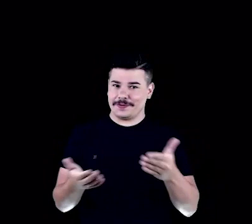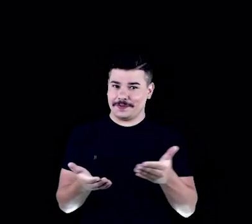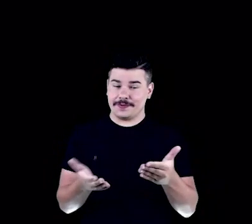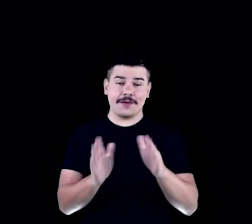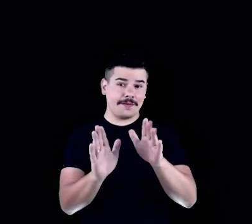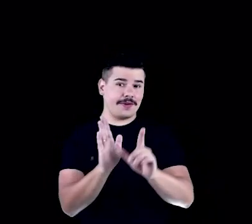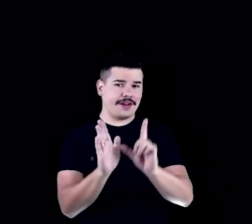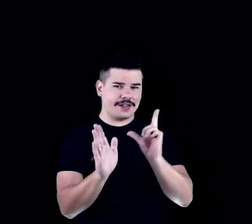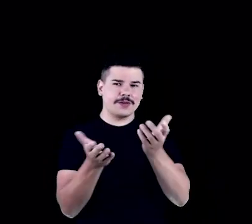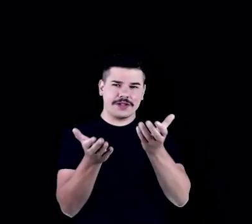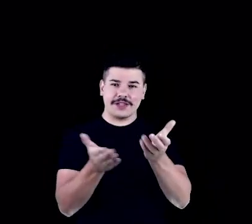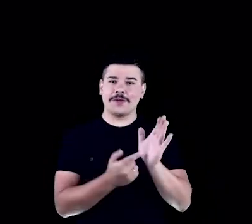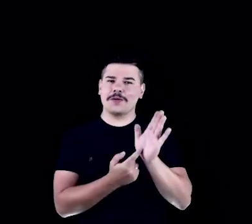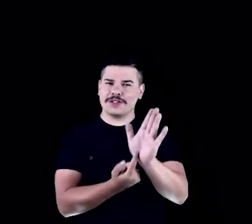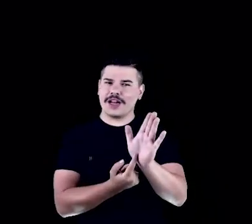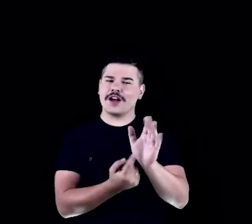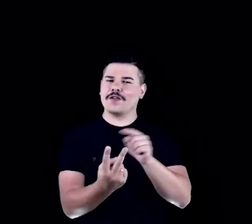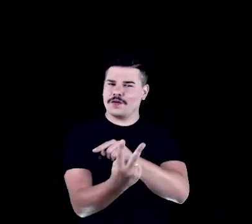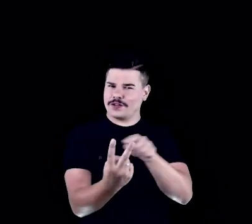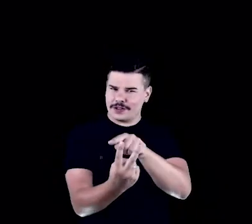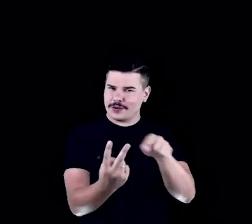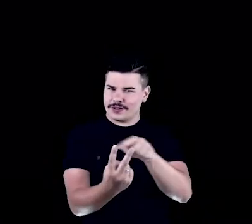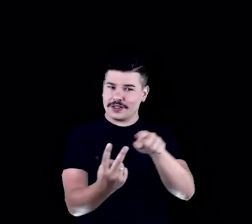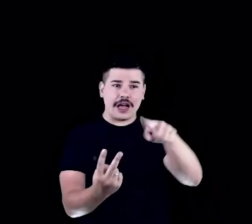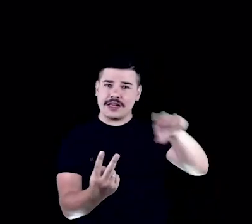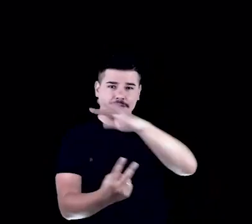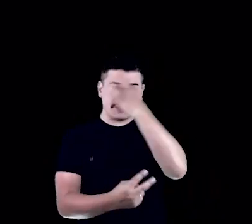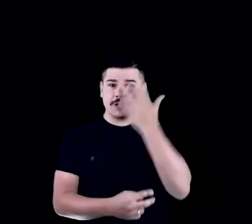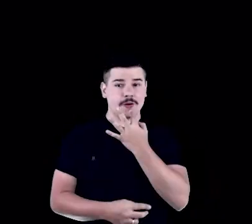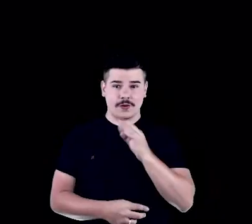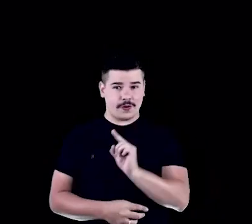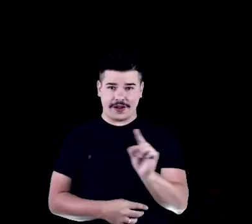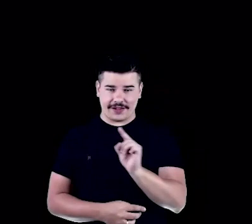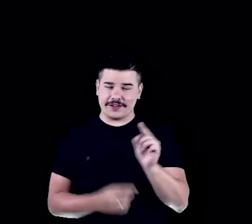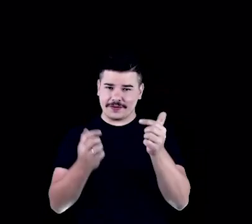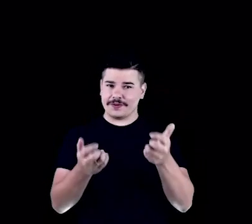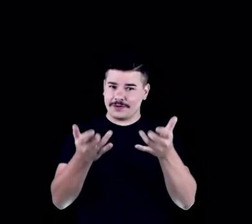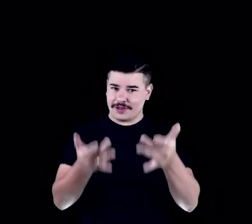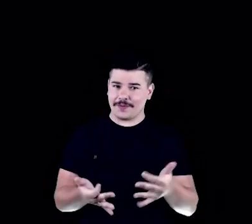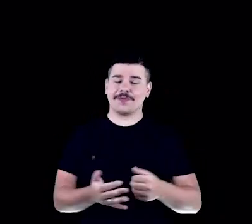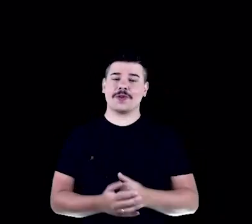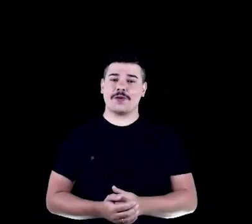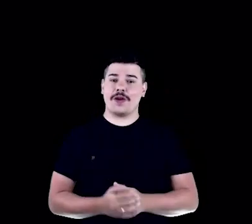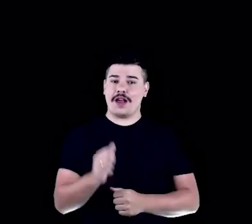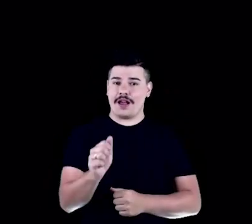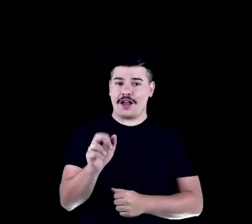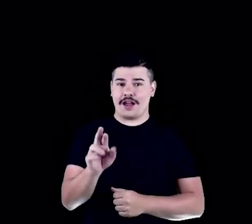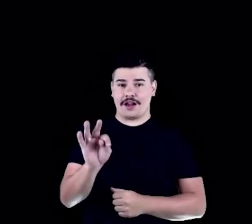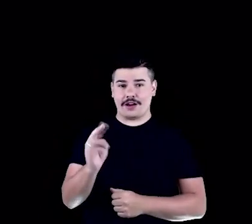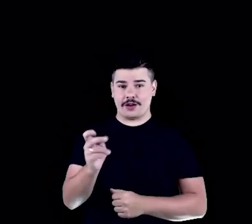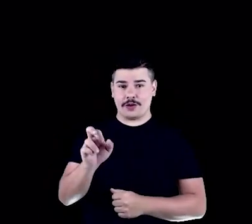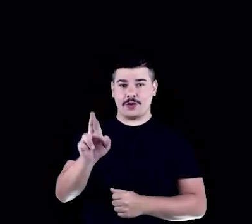conversa. Mas antes eu queria apresentar um pouquinho vocês dois, para quem não conhece. O Arthur Moura